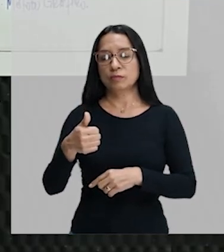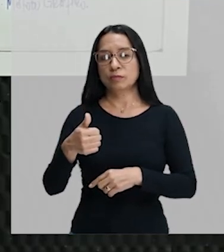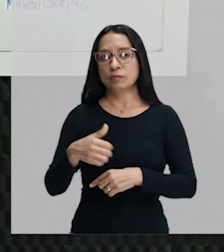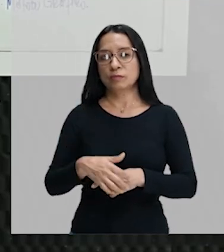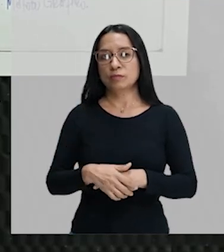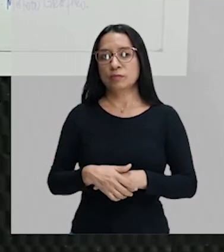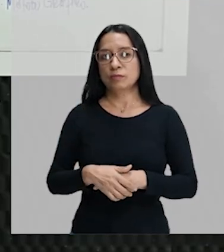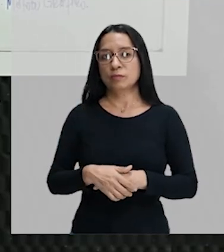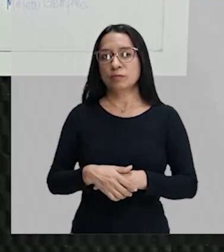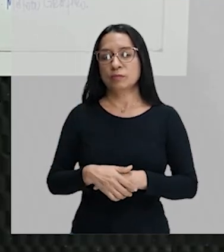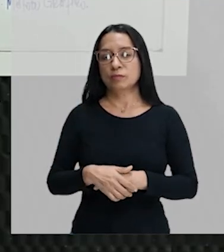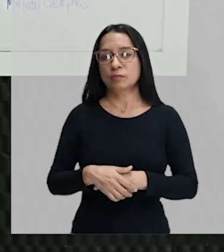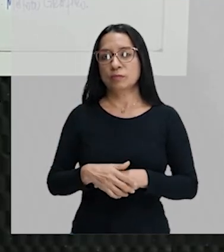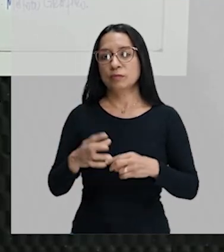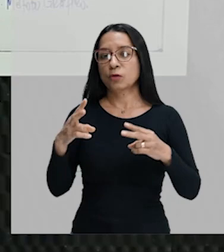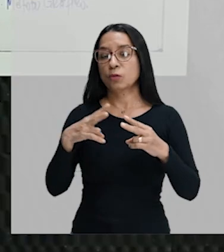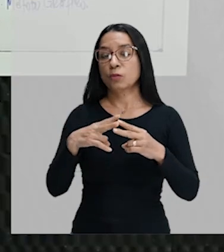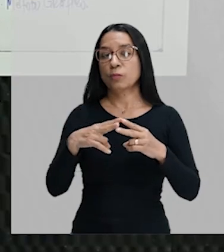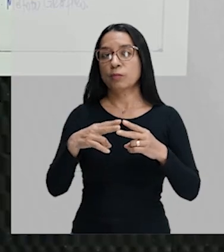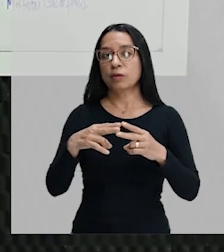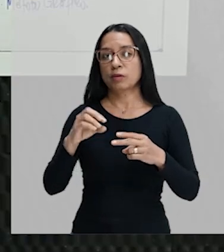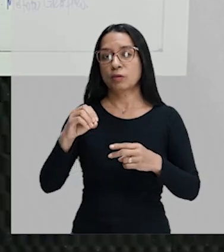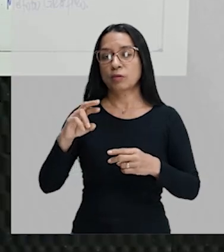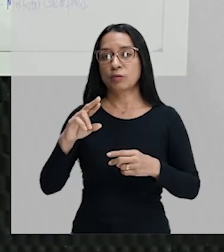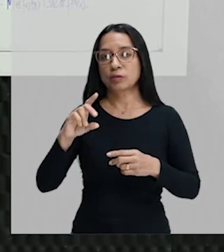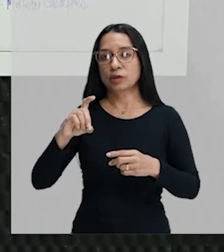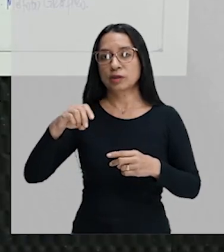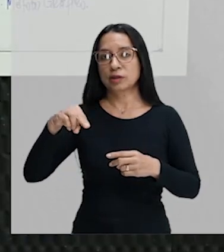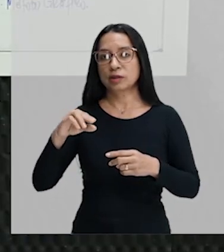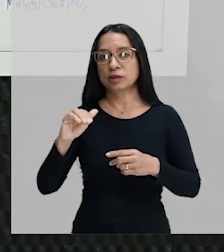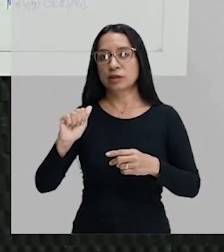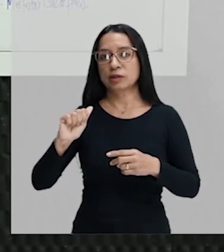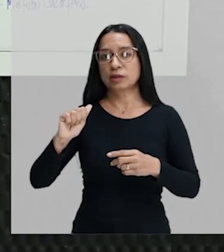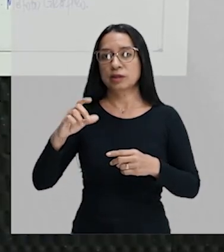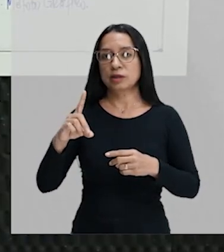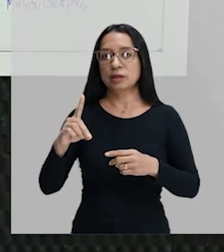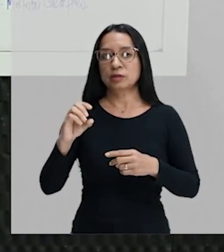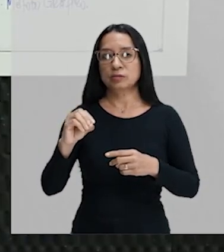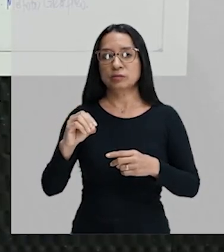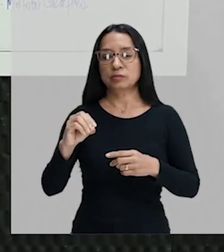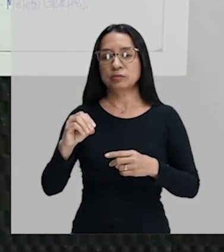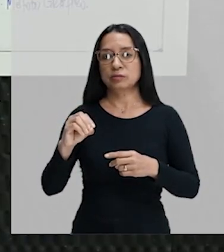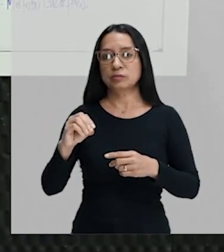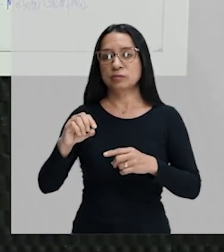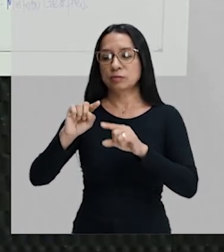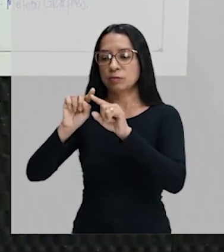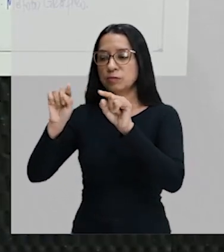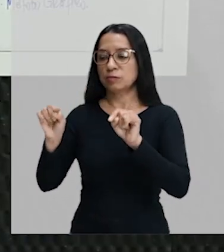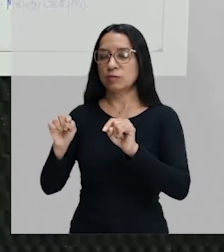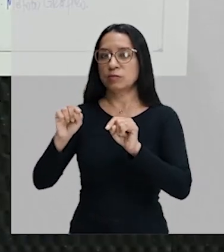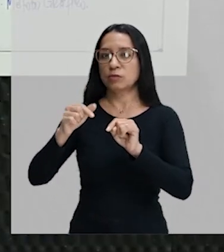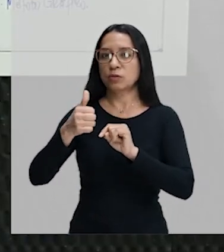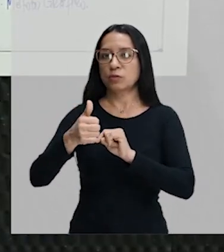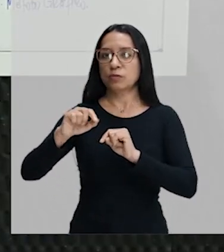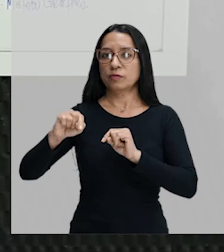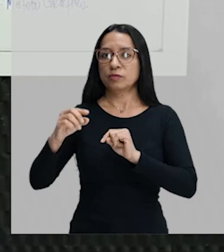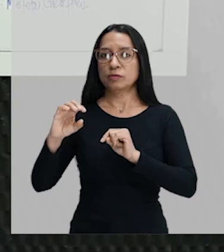Então vai formar o par ordenado 1 e 0. X vai ser 1.